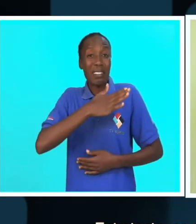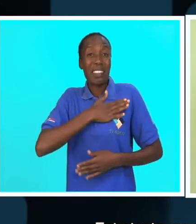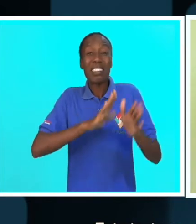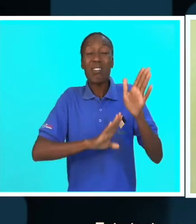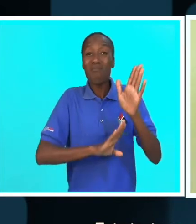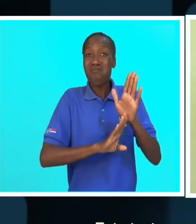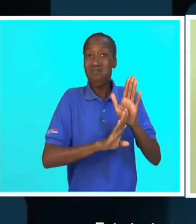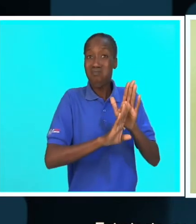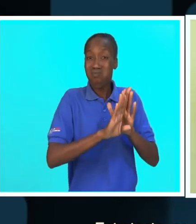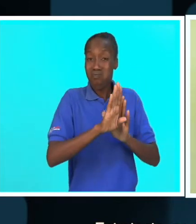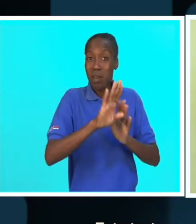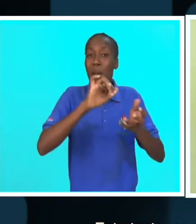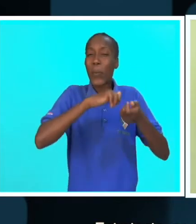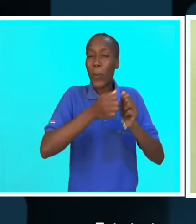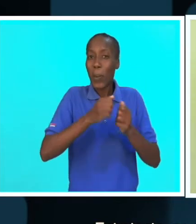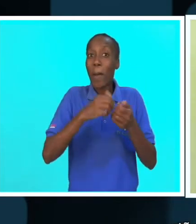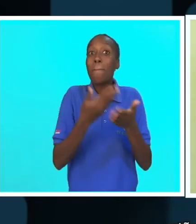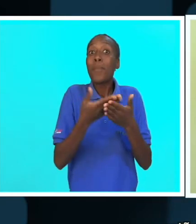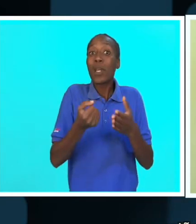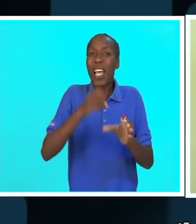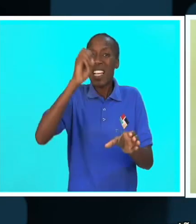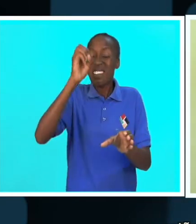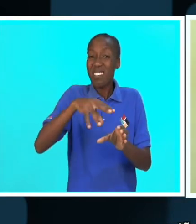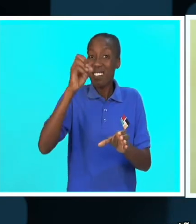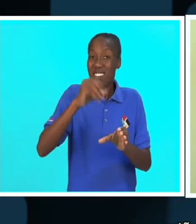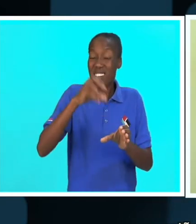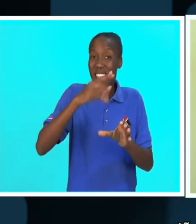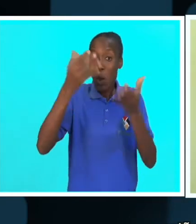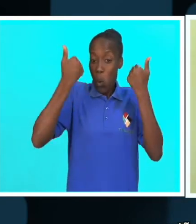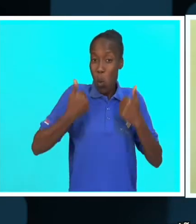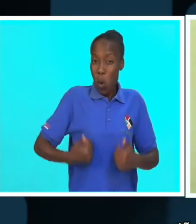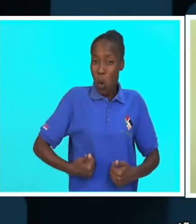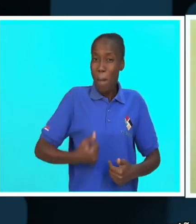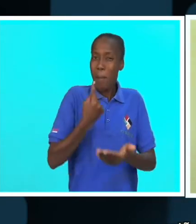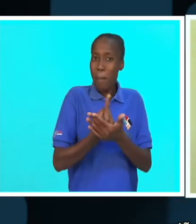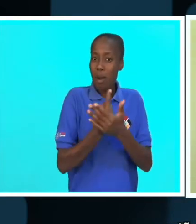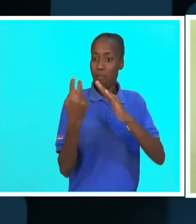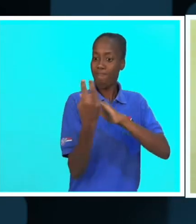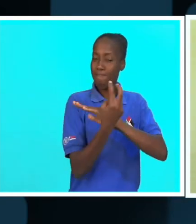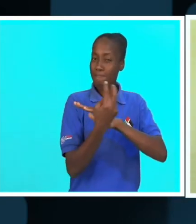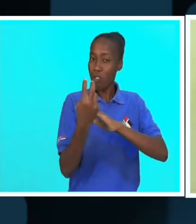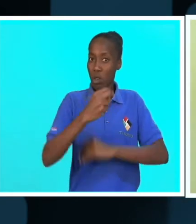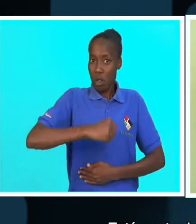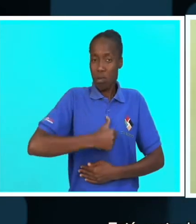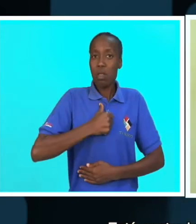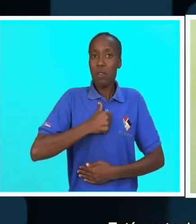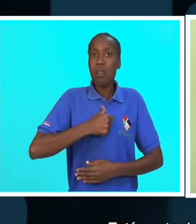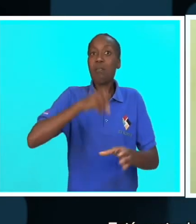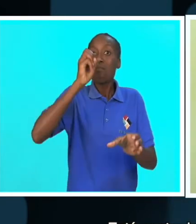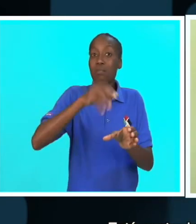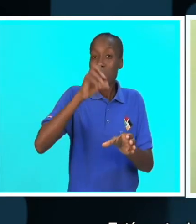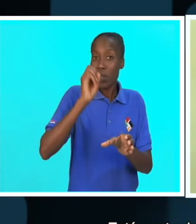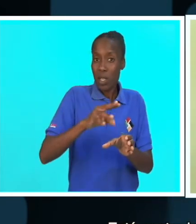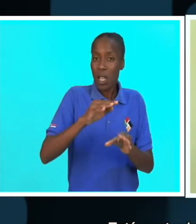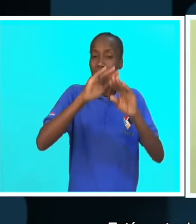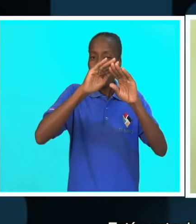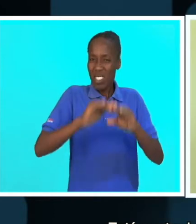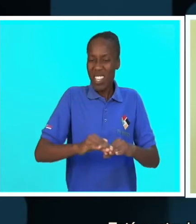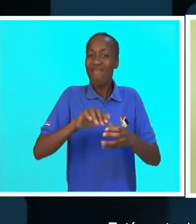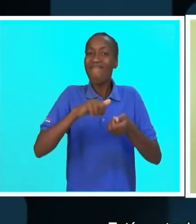doença do aumento do sal no nosso organismo, então há que haver controle do consumo do sal. Está contraindicado